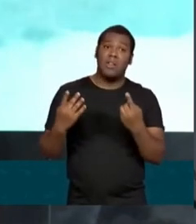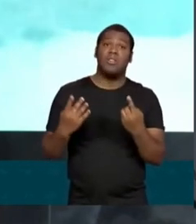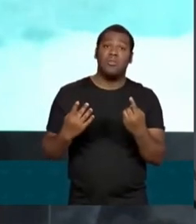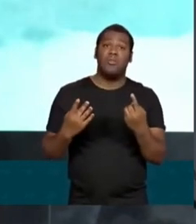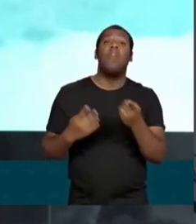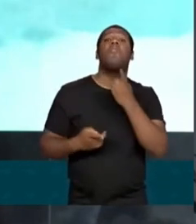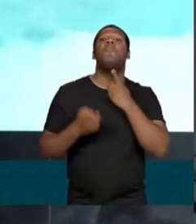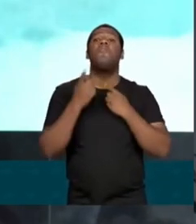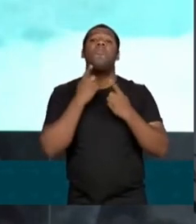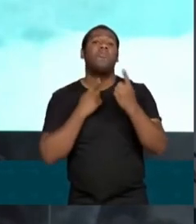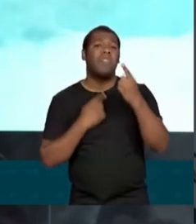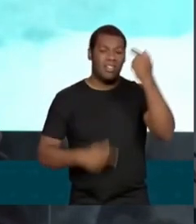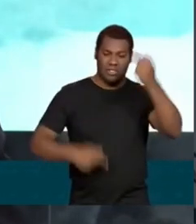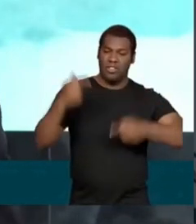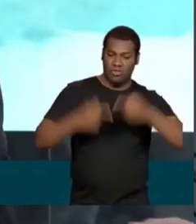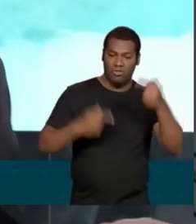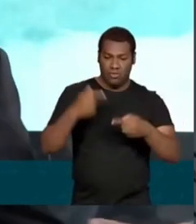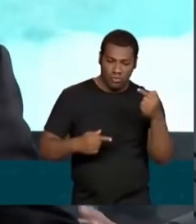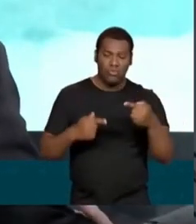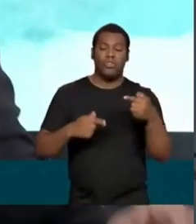e voltar o mais rápido possível